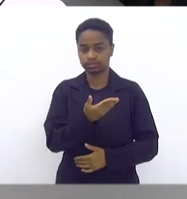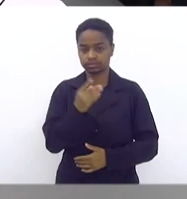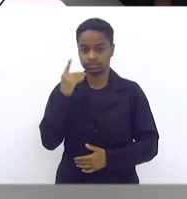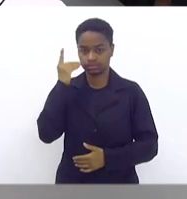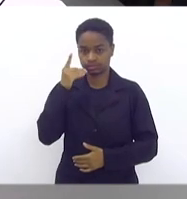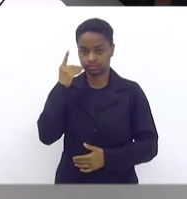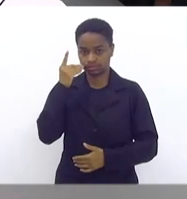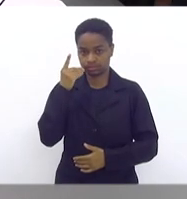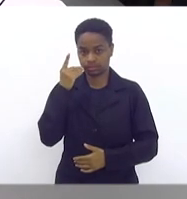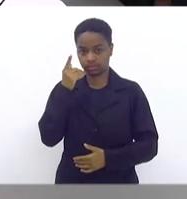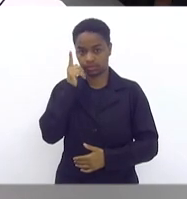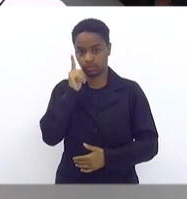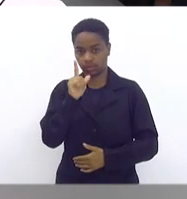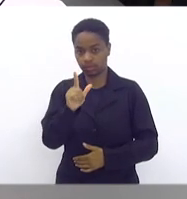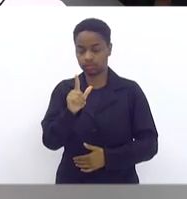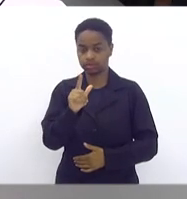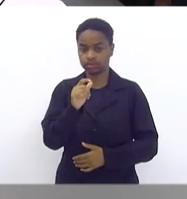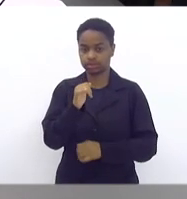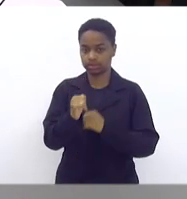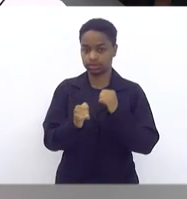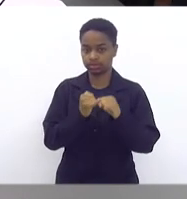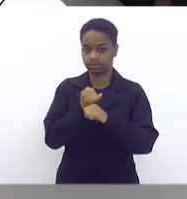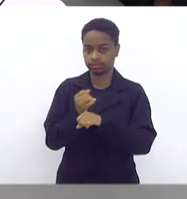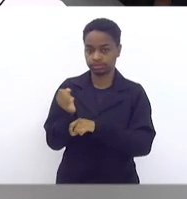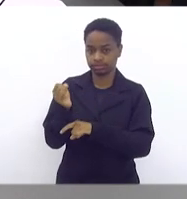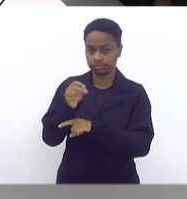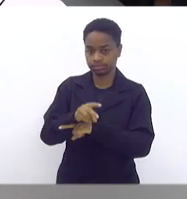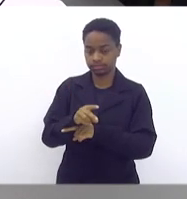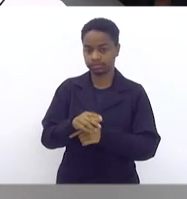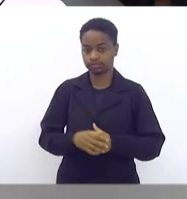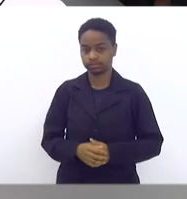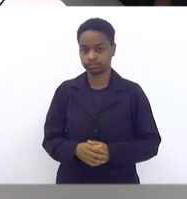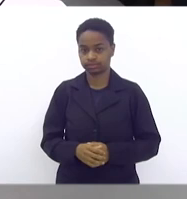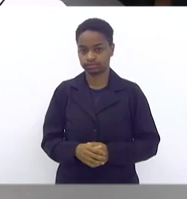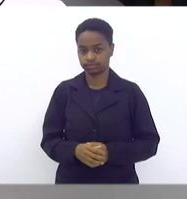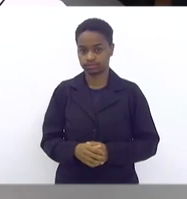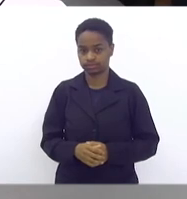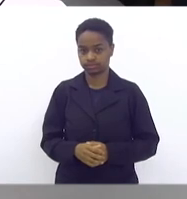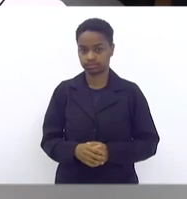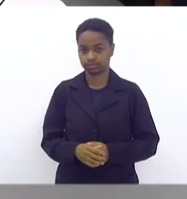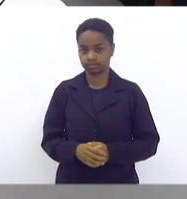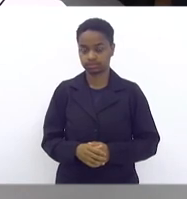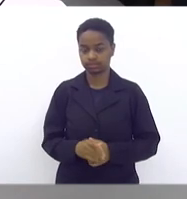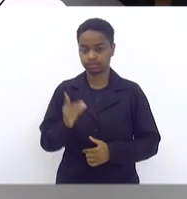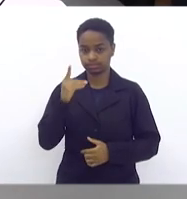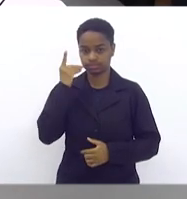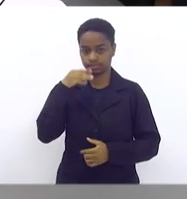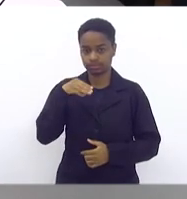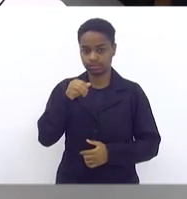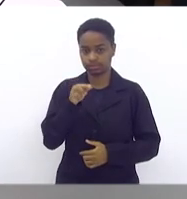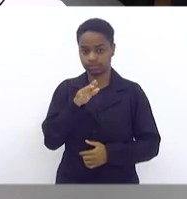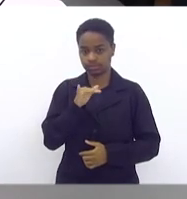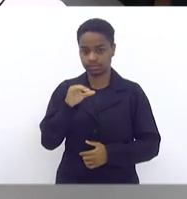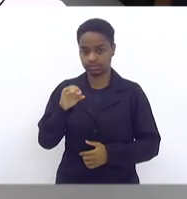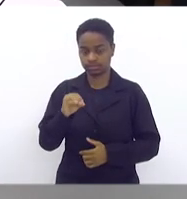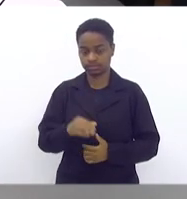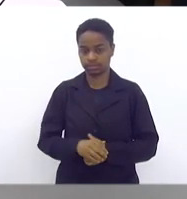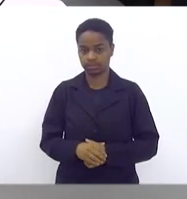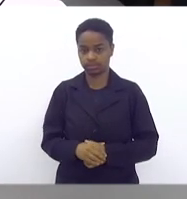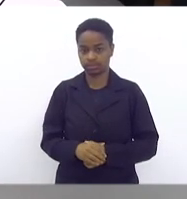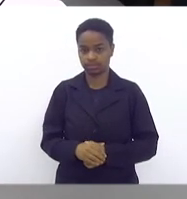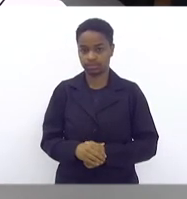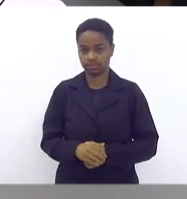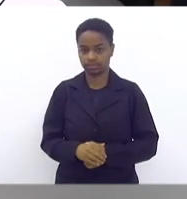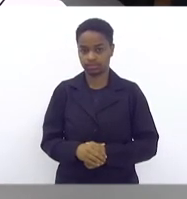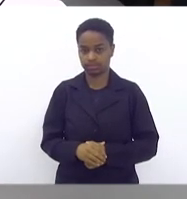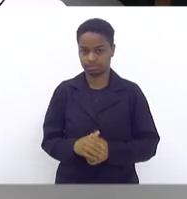deputados conseguiram estabelecer conexões ali na internet Deputado máo Gualberto